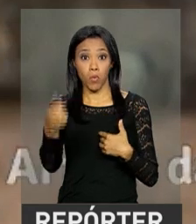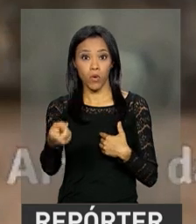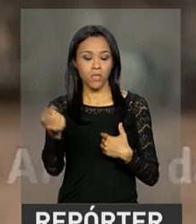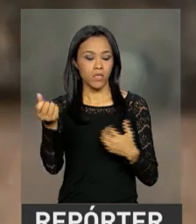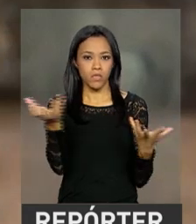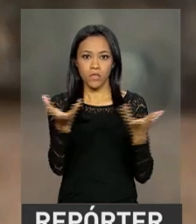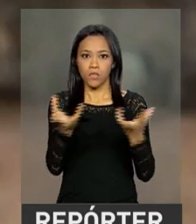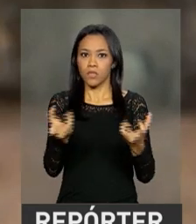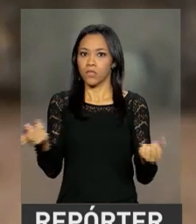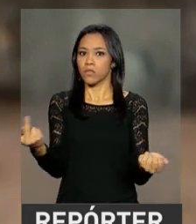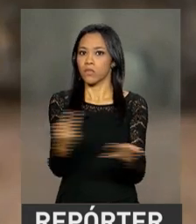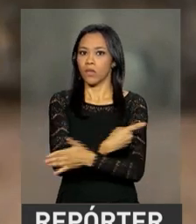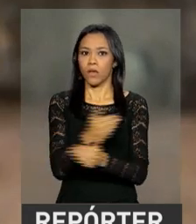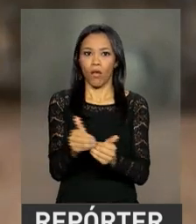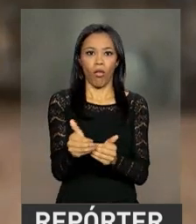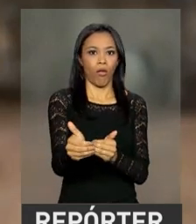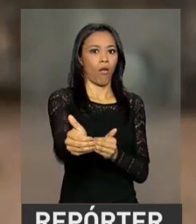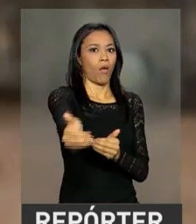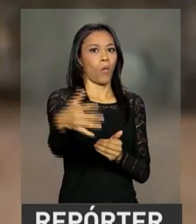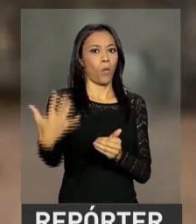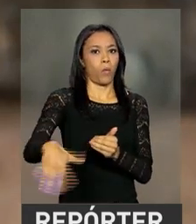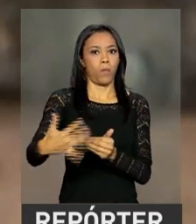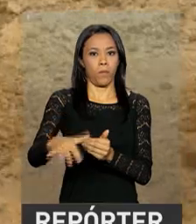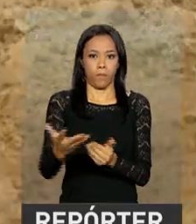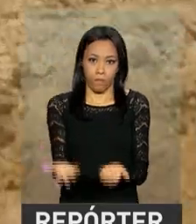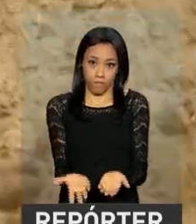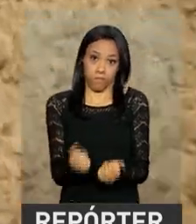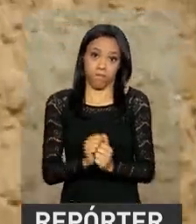é seca, que nem está aí, vendo aí, né?